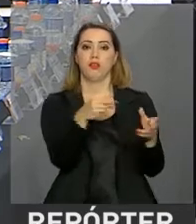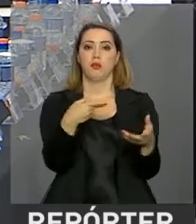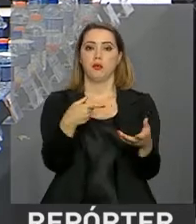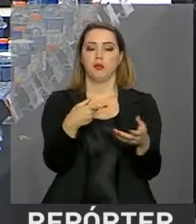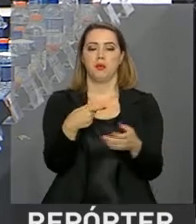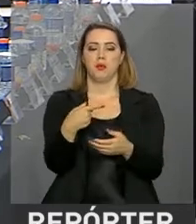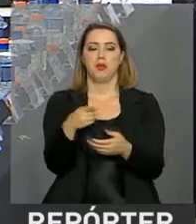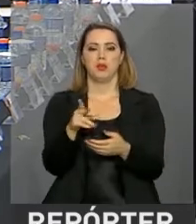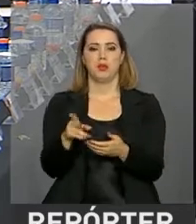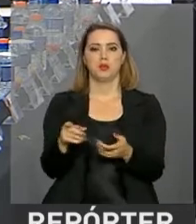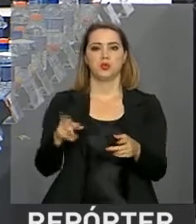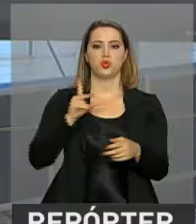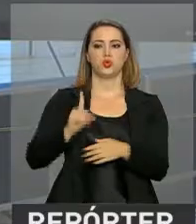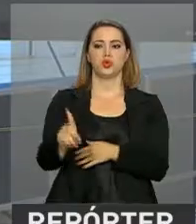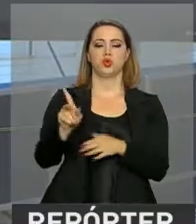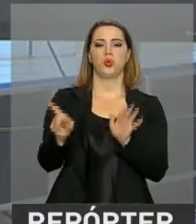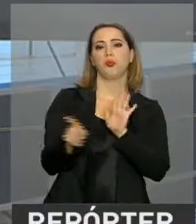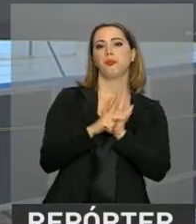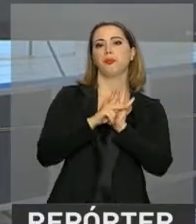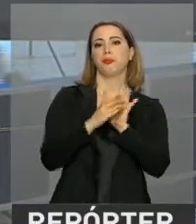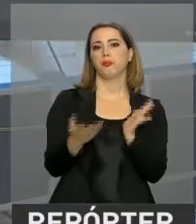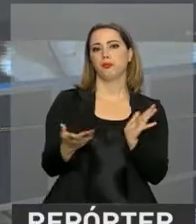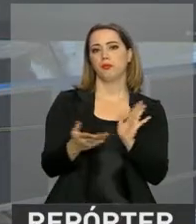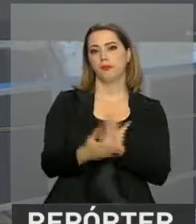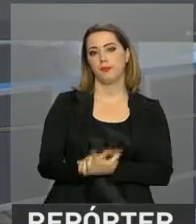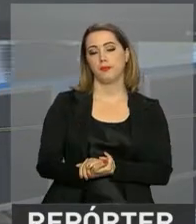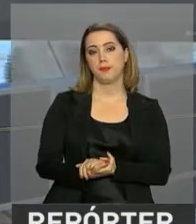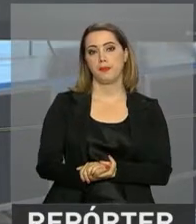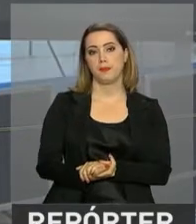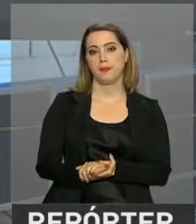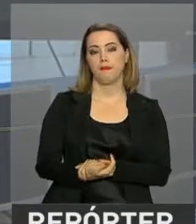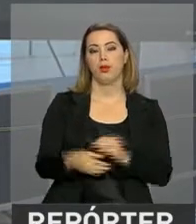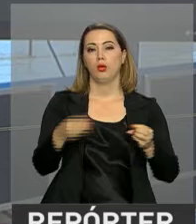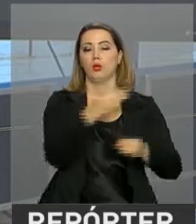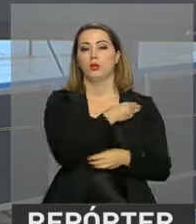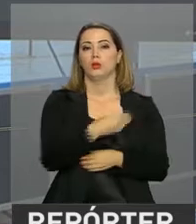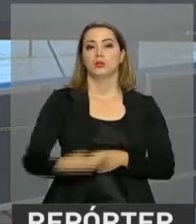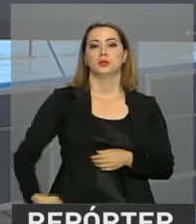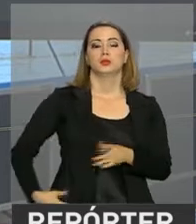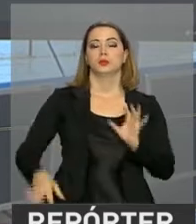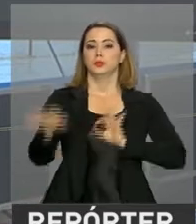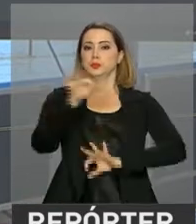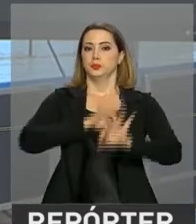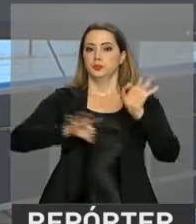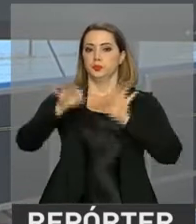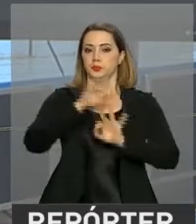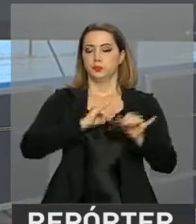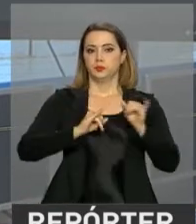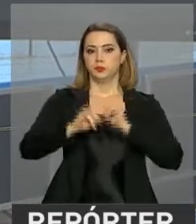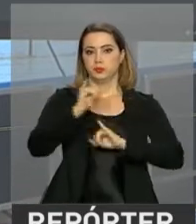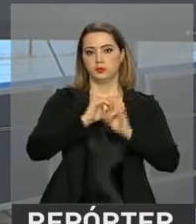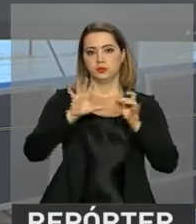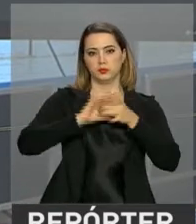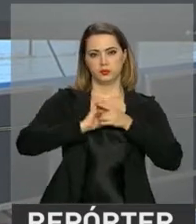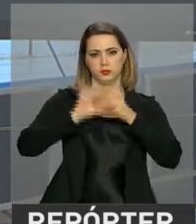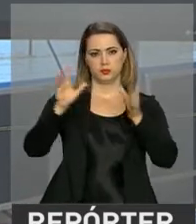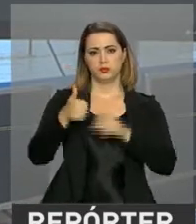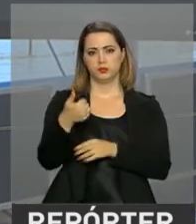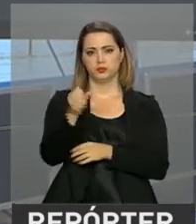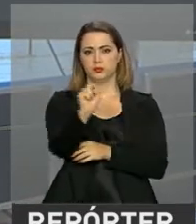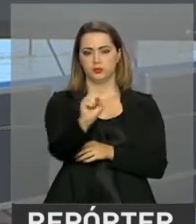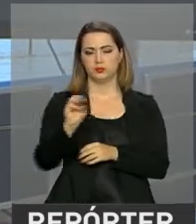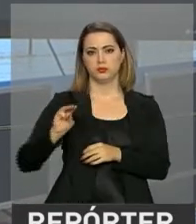privilégios inadmissíveis. O Ministério do Planejamento informou que vai liberar cerca de 18 bilhões de